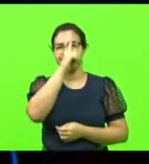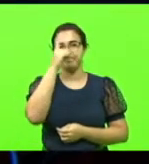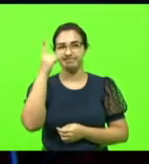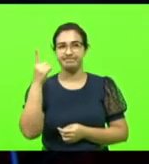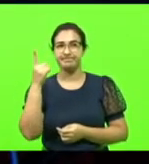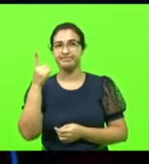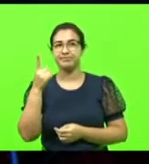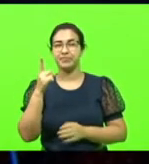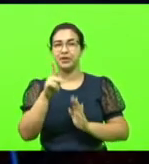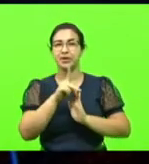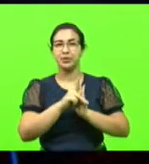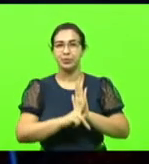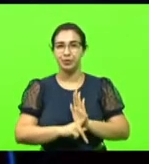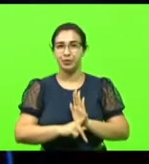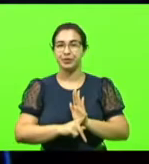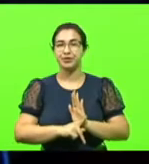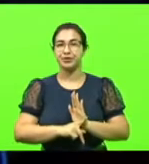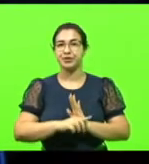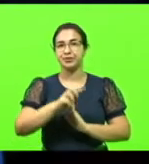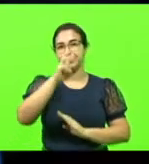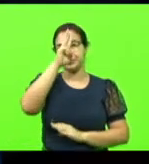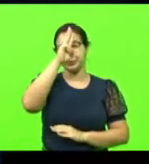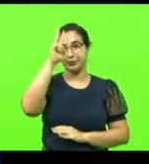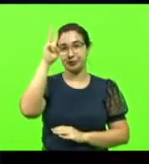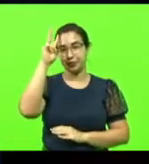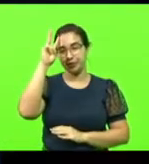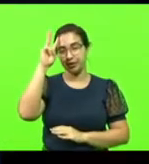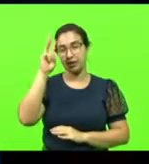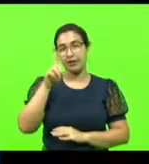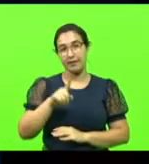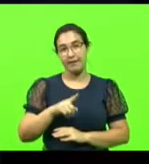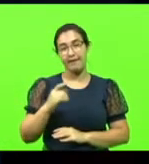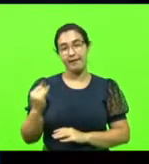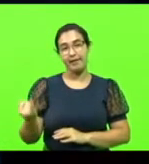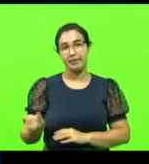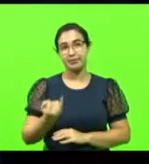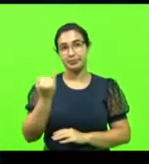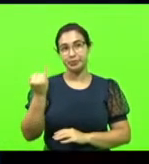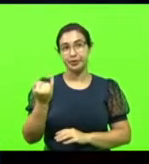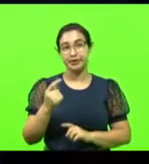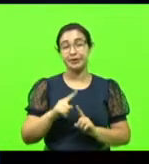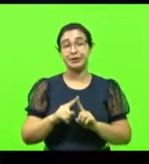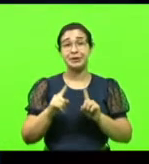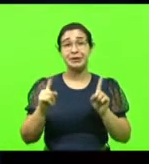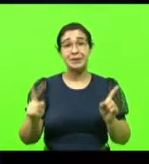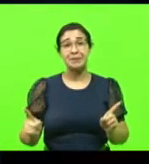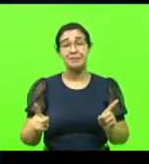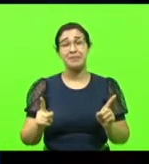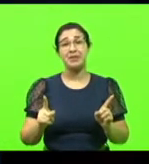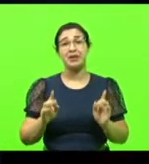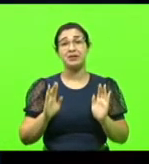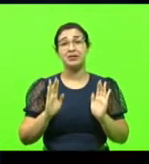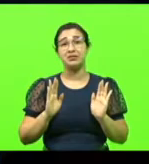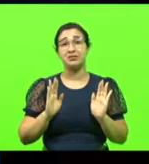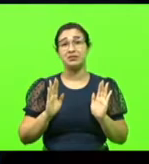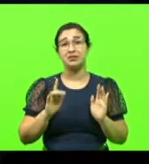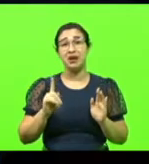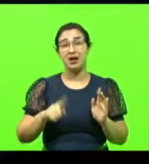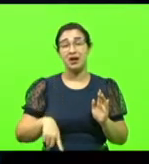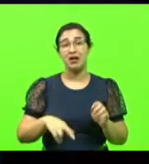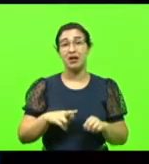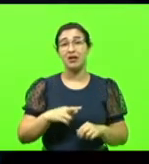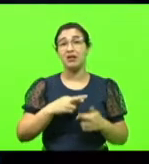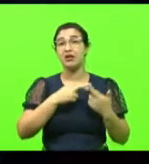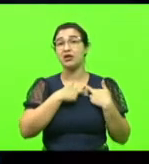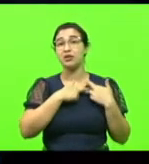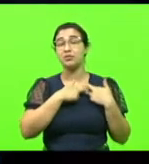o projeto do deputado Vonney Weber ele é bastante pertinente, porém, isto é uma prerrogativa do Poder Executivo e